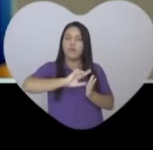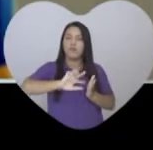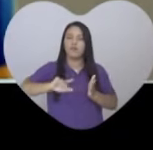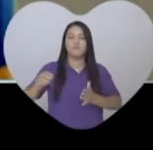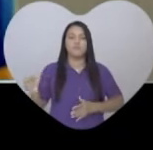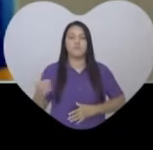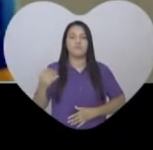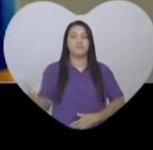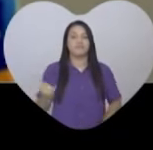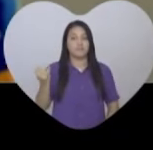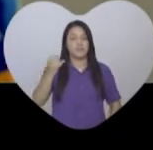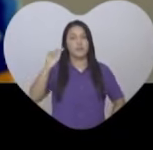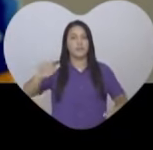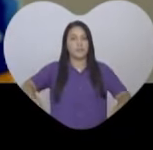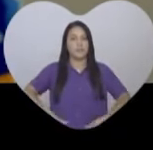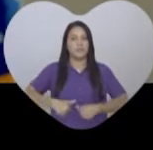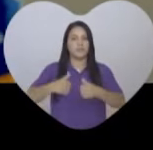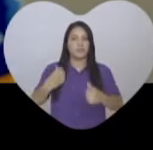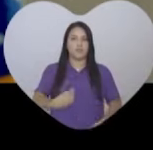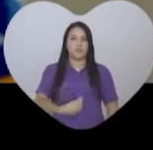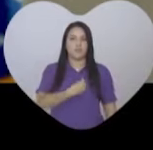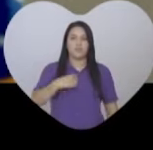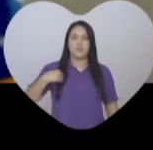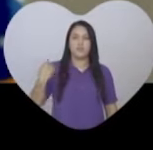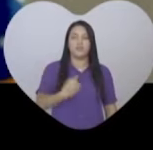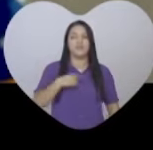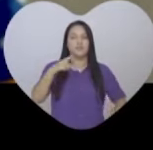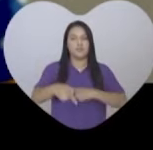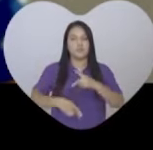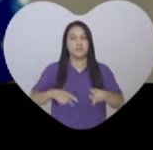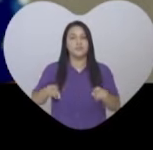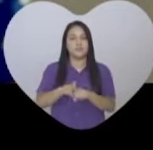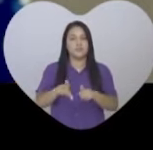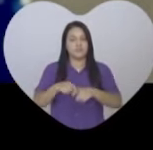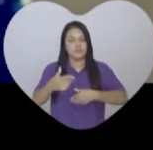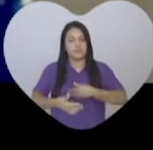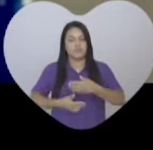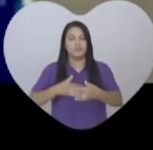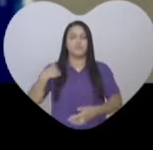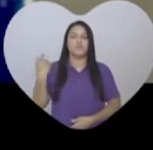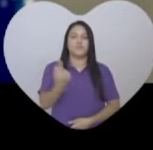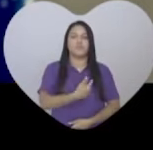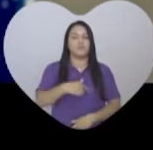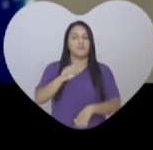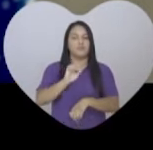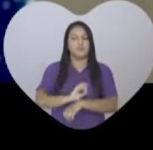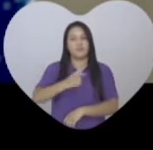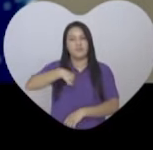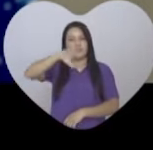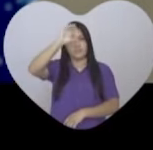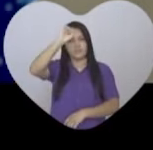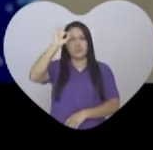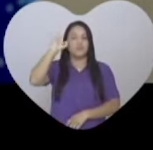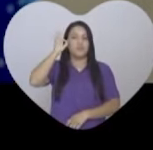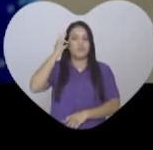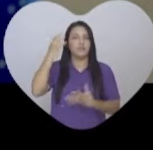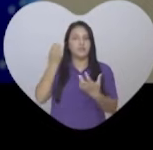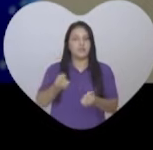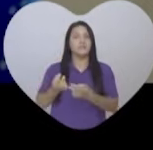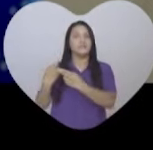propostas inovadoras e fundamentais para melhorar a vida da nossa gente e desenvolver o nosso estado. Propostas viáveis,